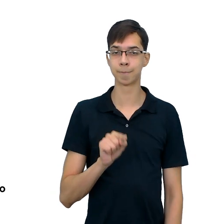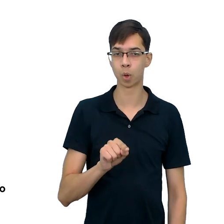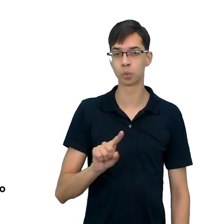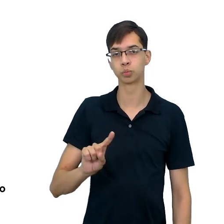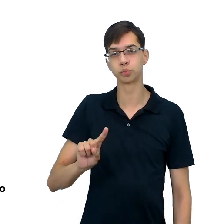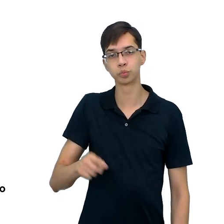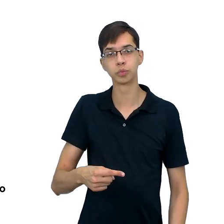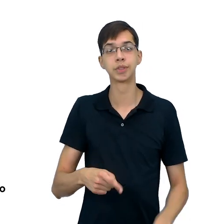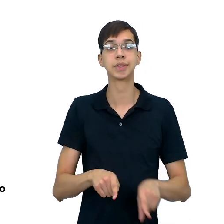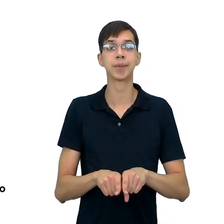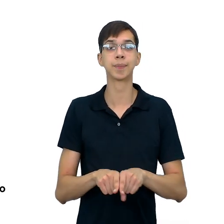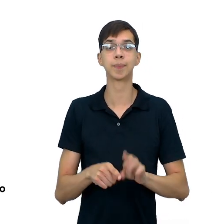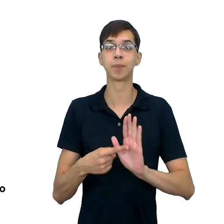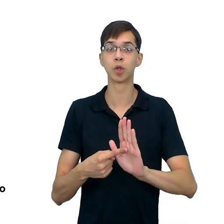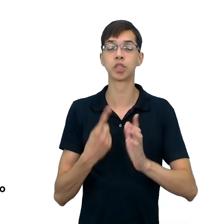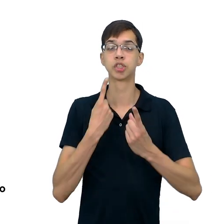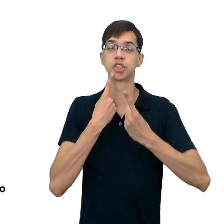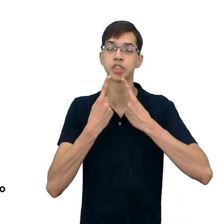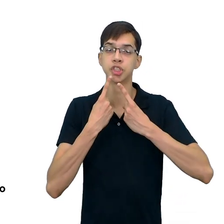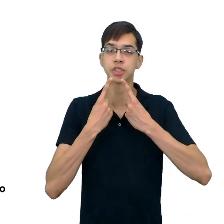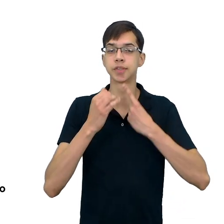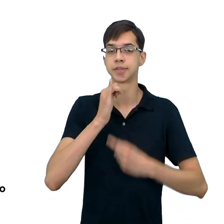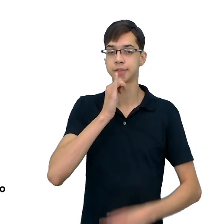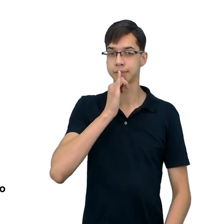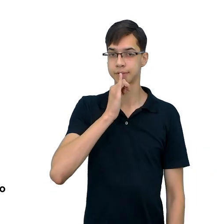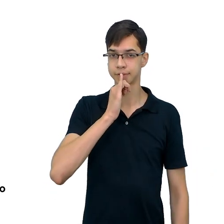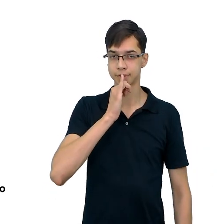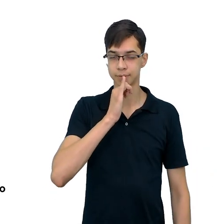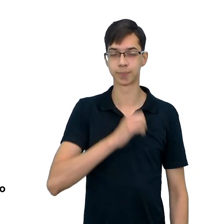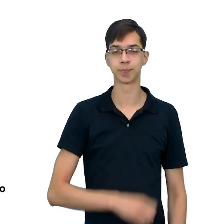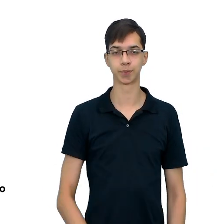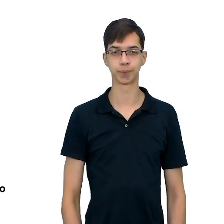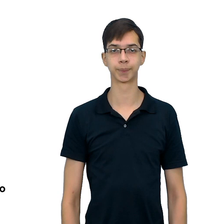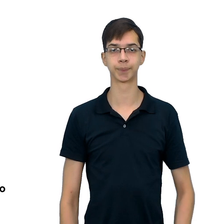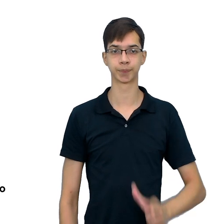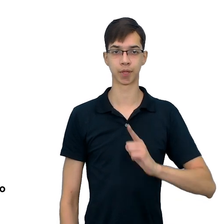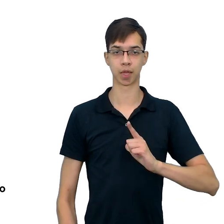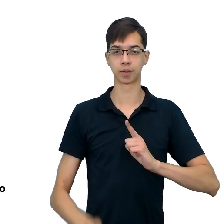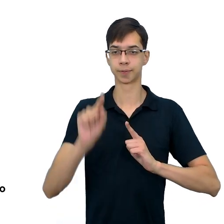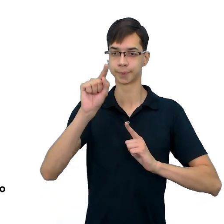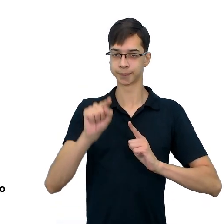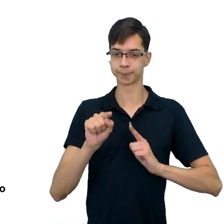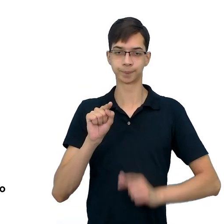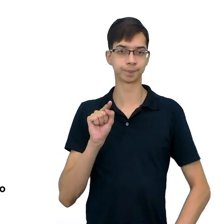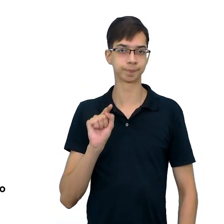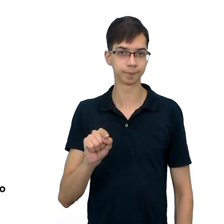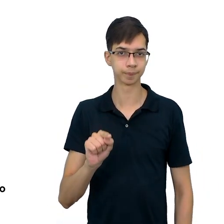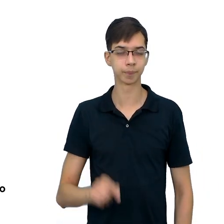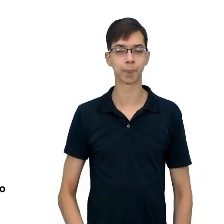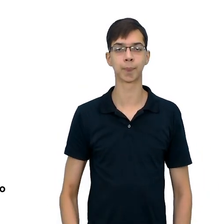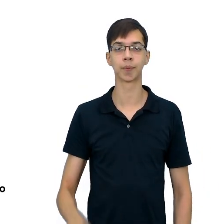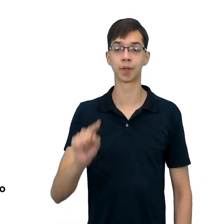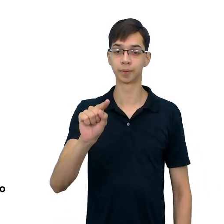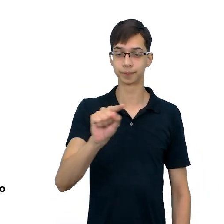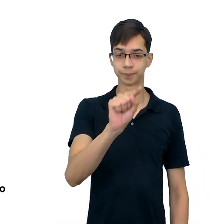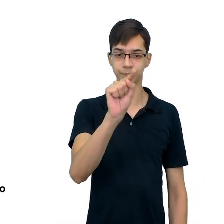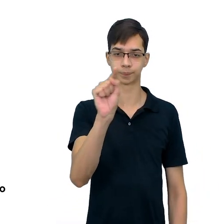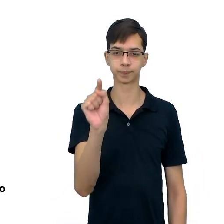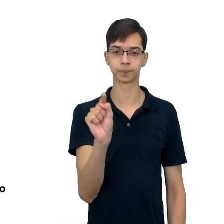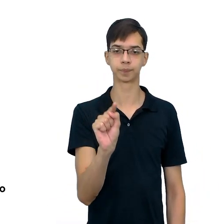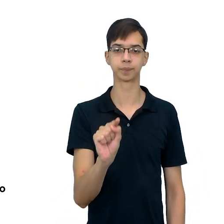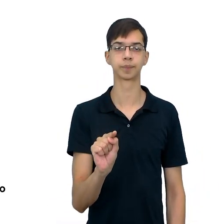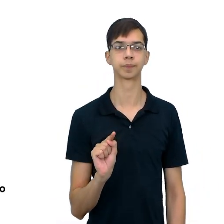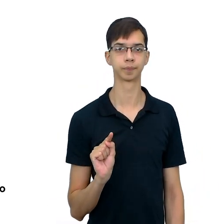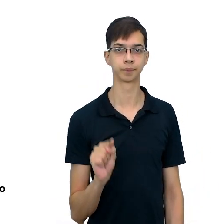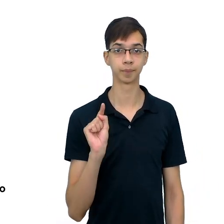dos diálogos, né, como as aspas, os pontos de exclamação, de interrogação, entre outros, eles são